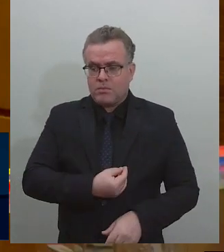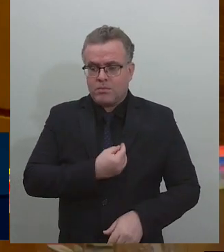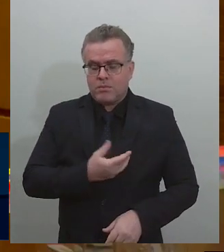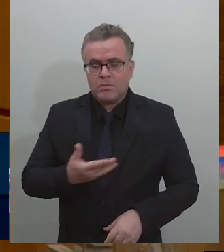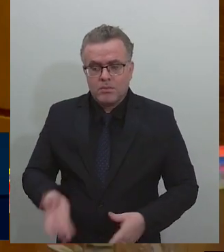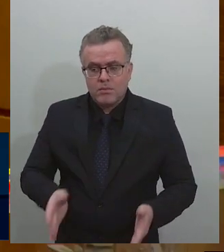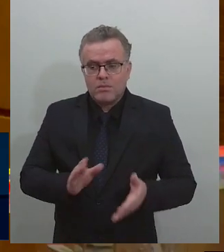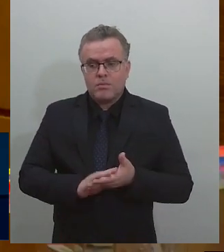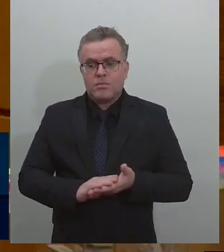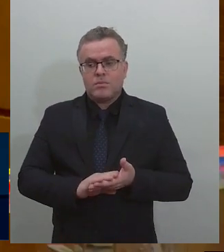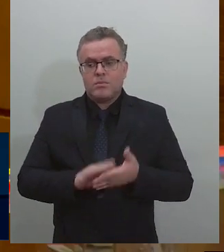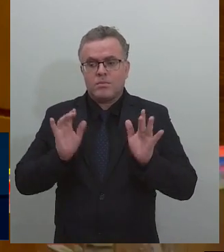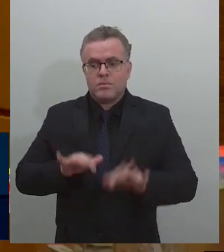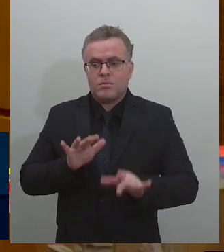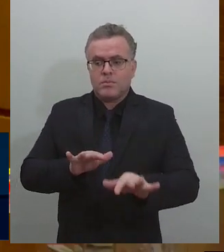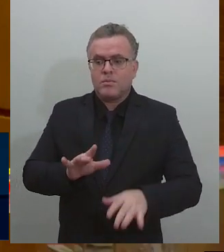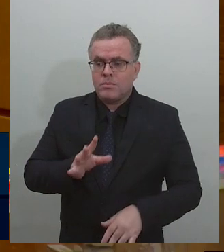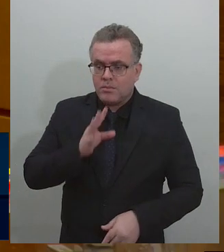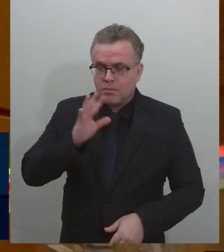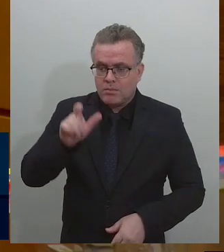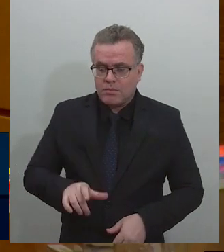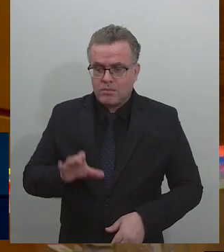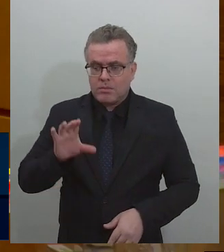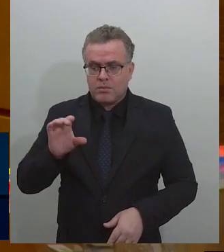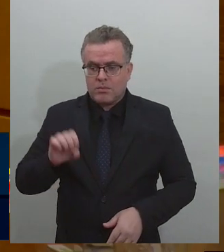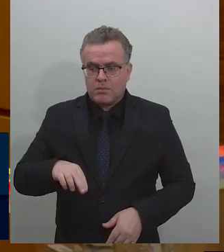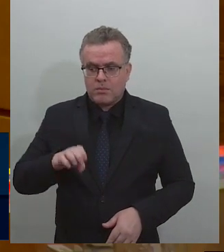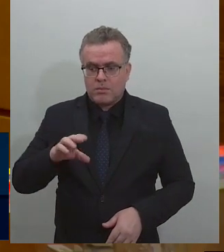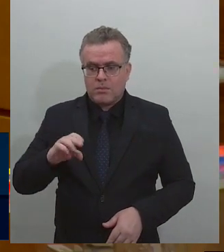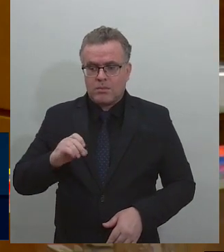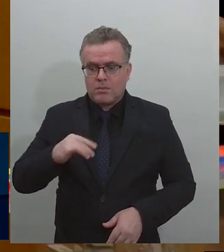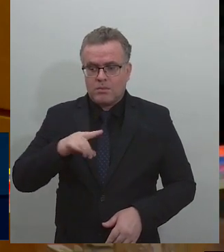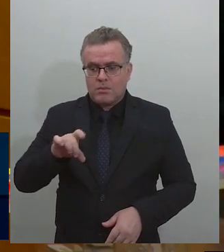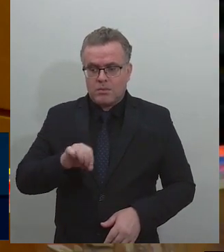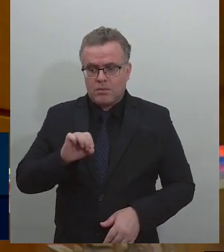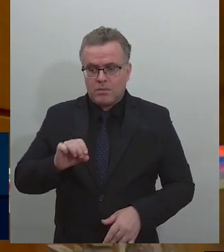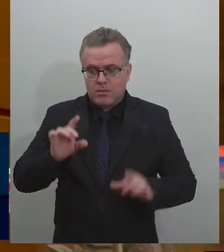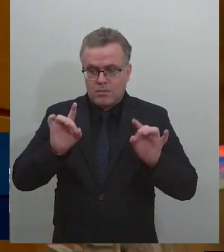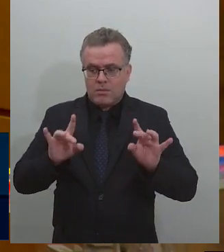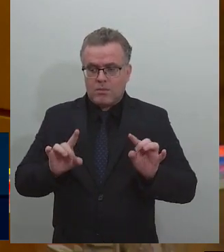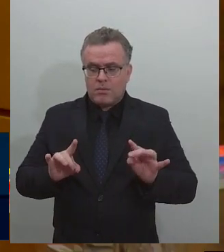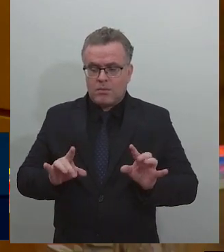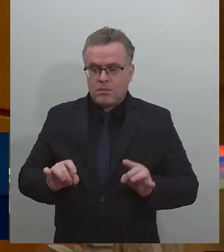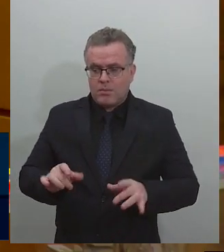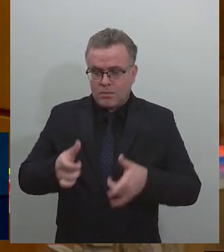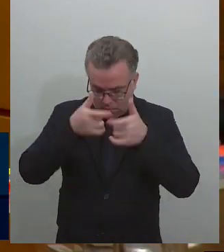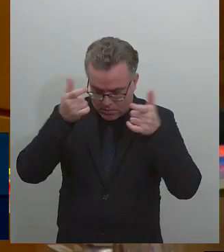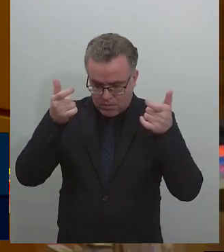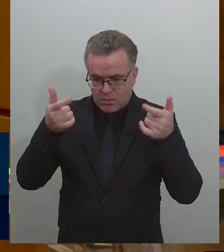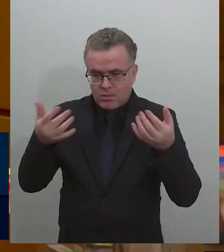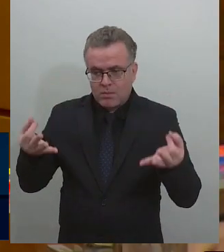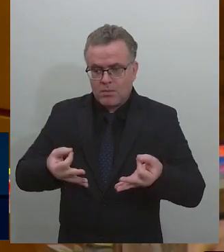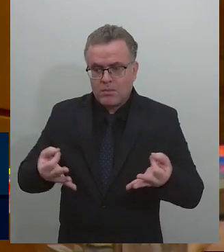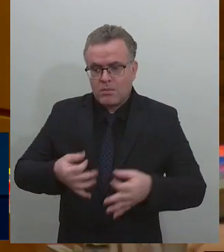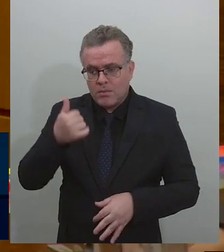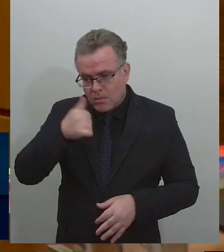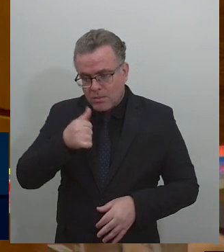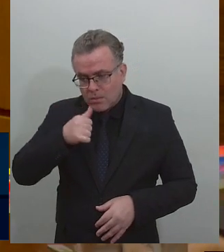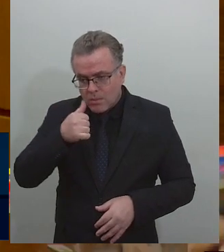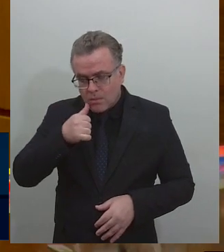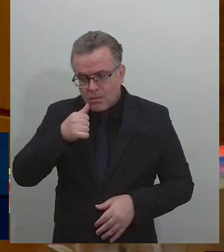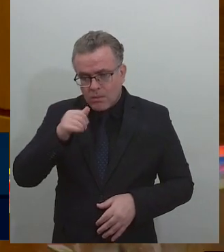Conceição Evaristo, uma das brilhantes intelectuais negras do nosso país, que